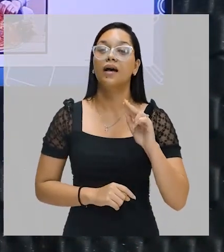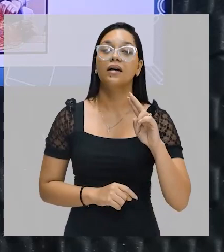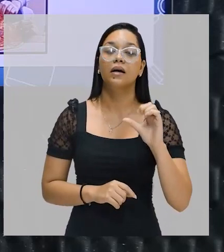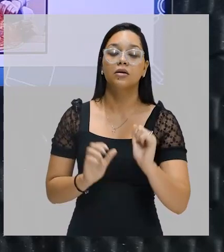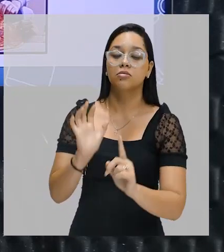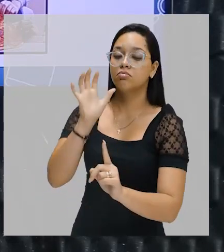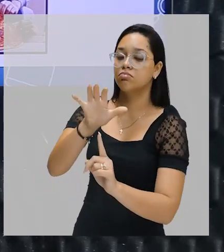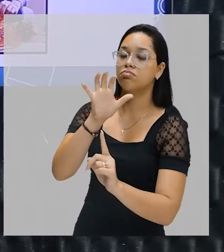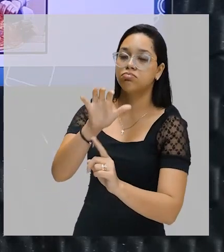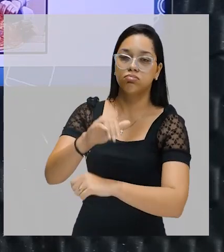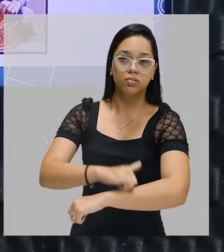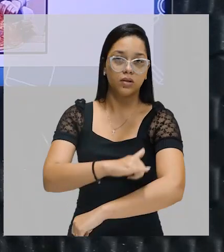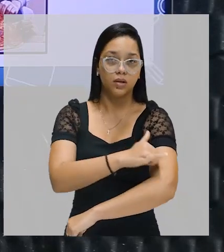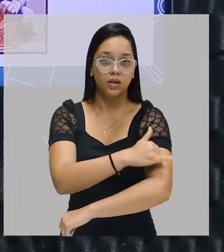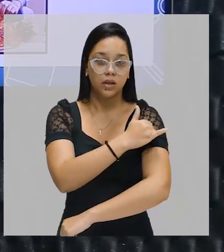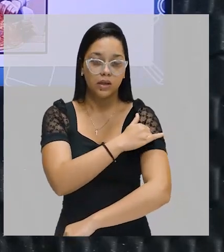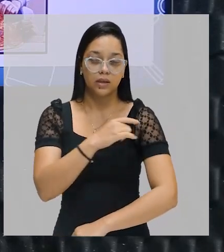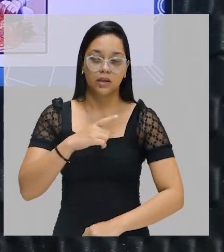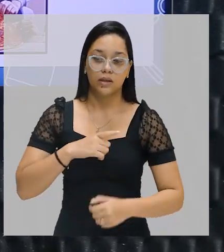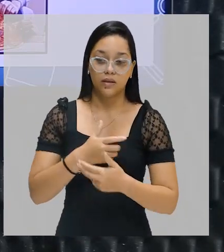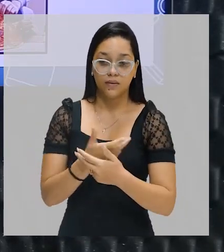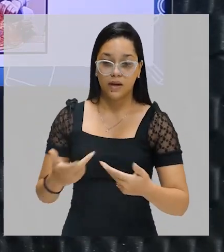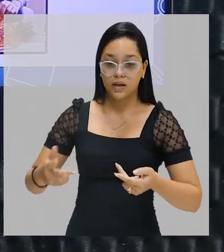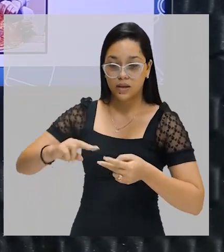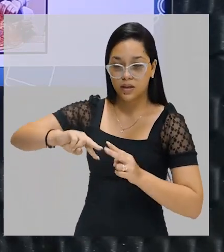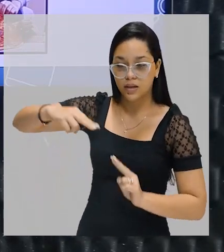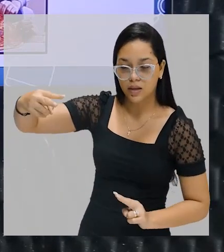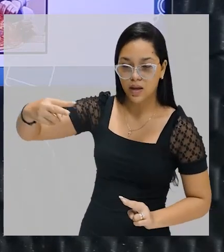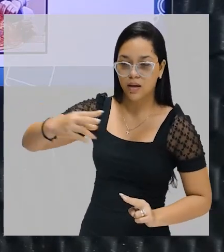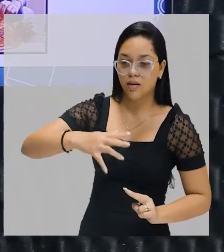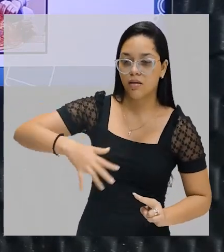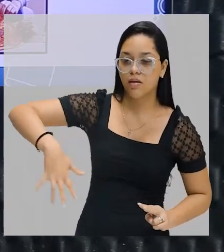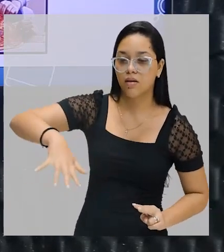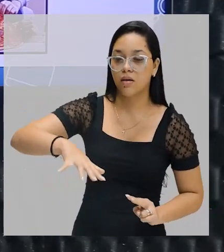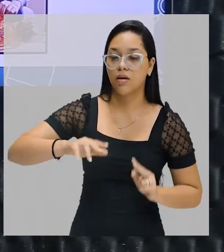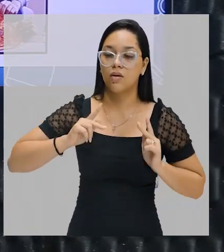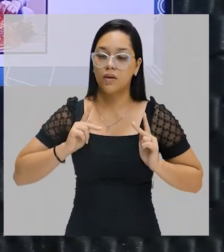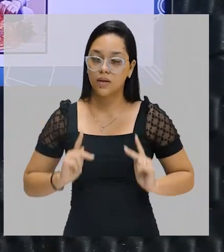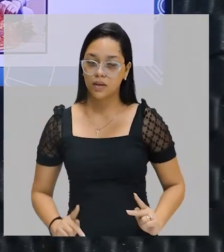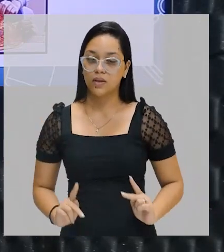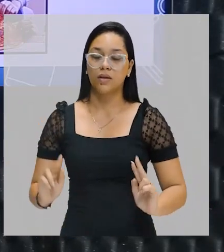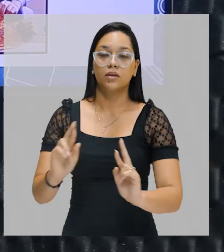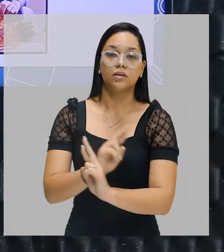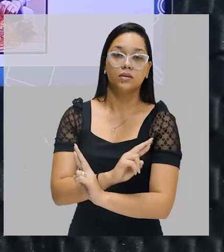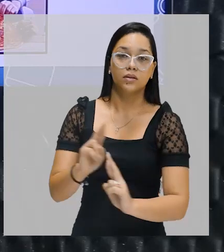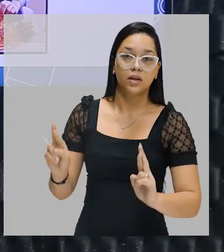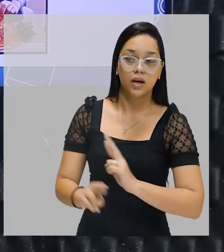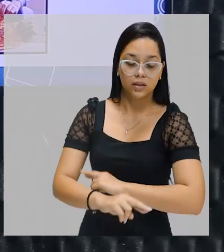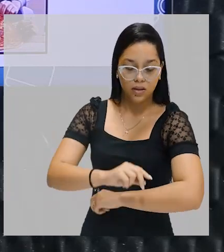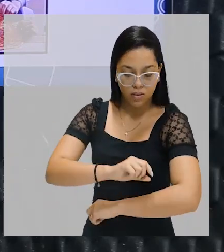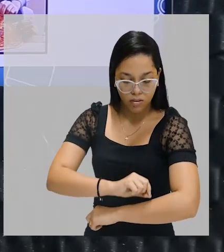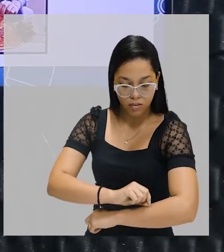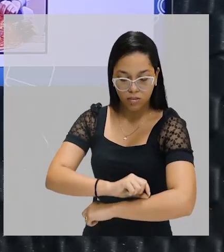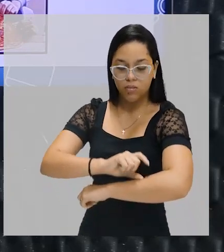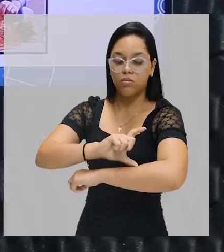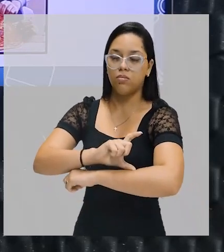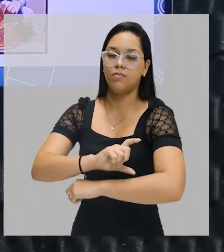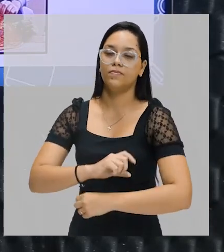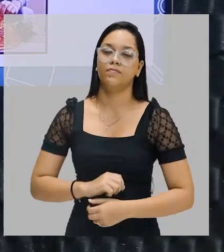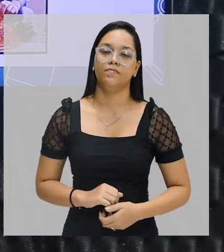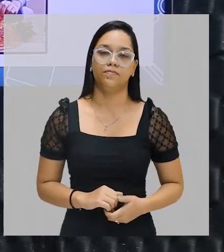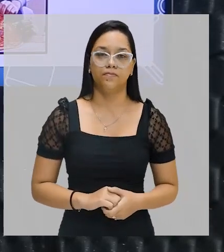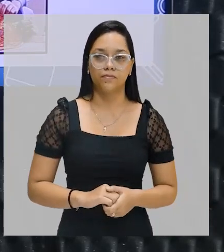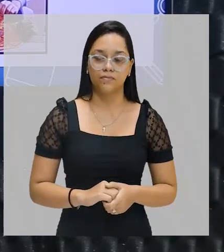obesidade: aspectos genéticos, ambientais e comportamentais são